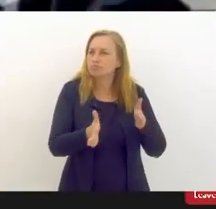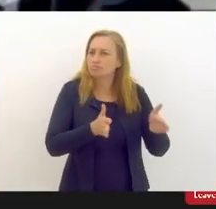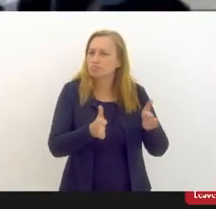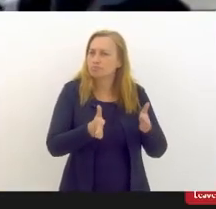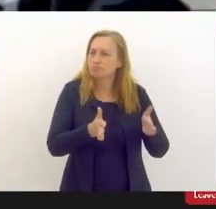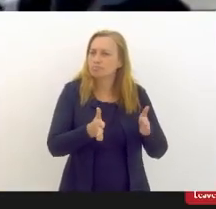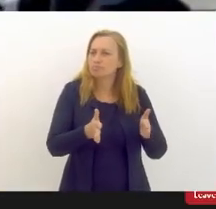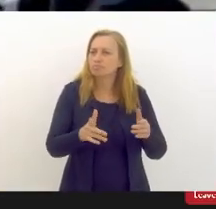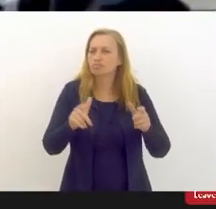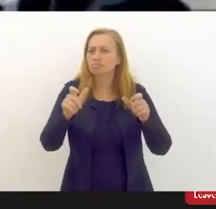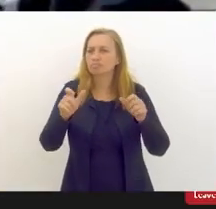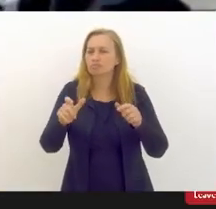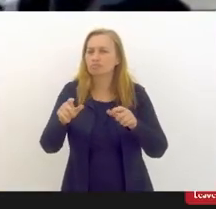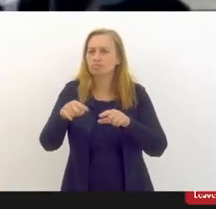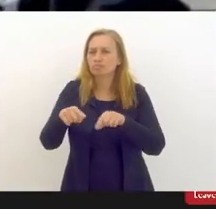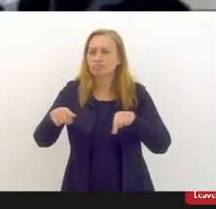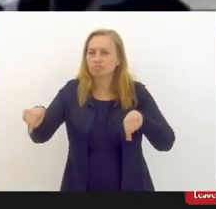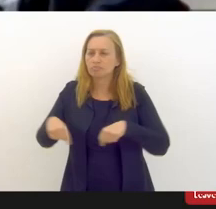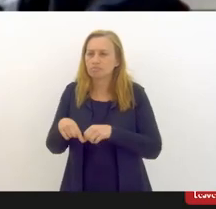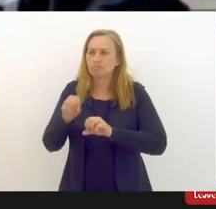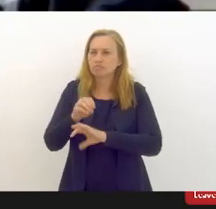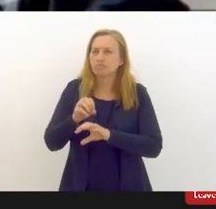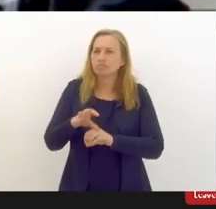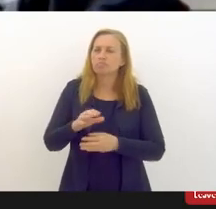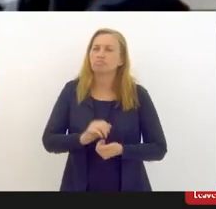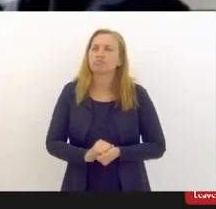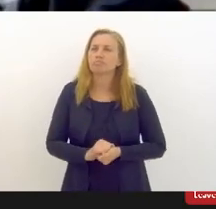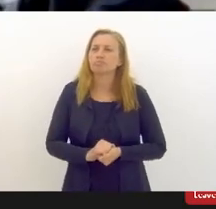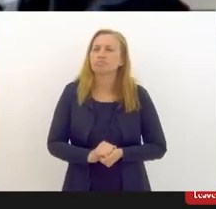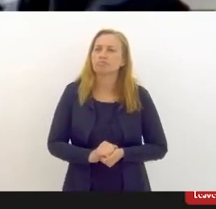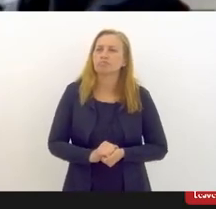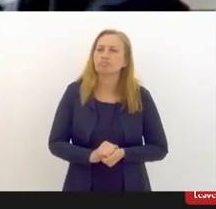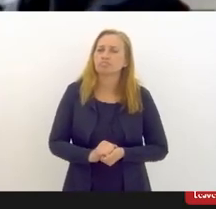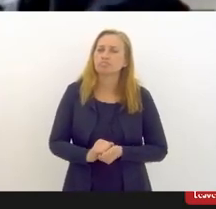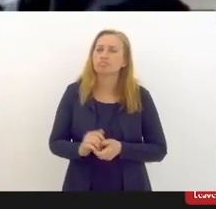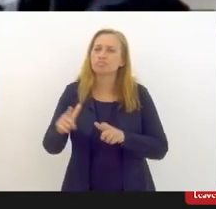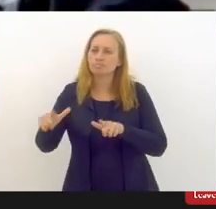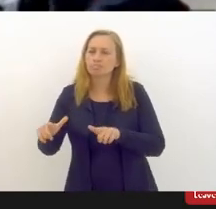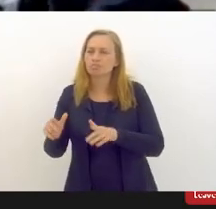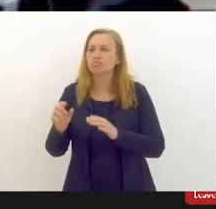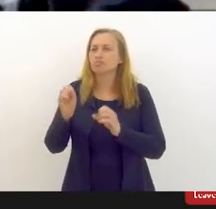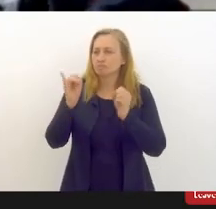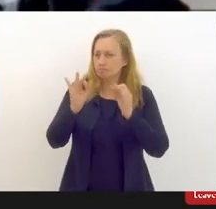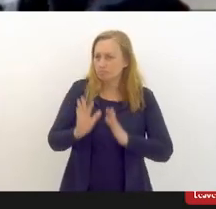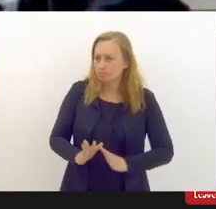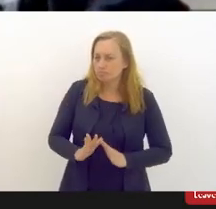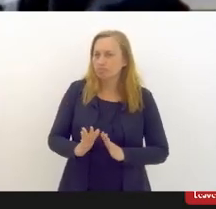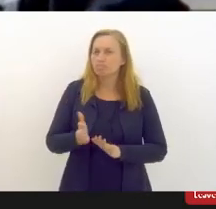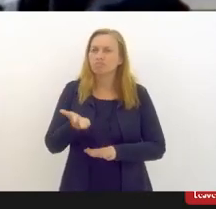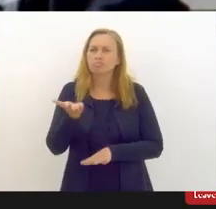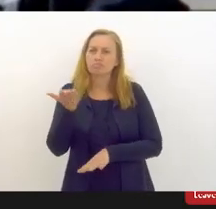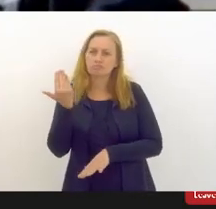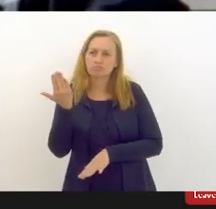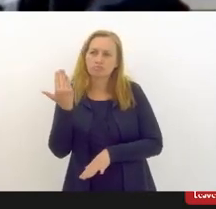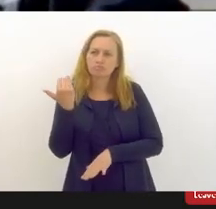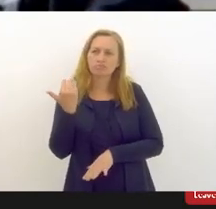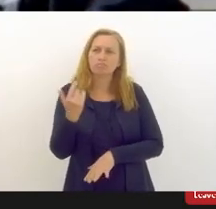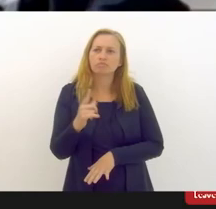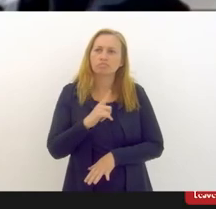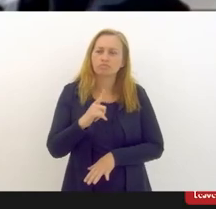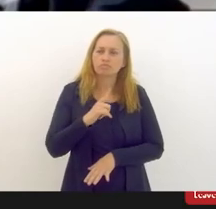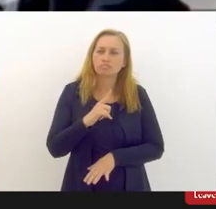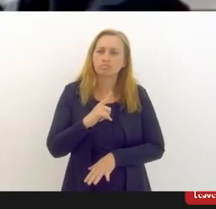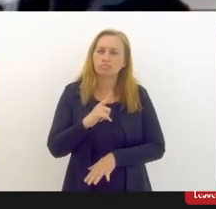turmas. Só deixando claro que essas turmas elas não são, e isso foi esclarecido à época, nós temos aí